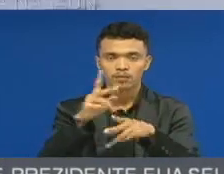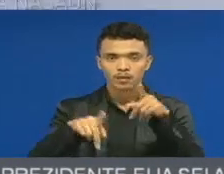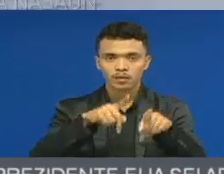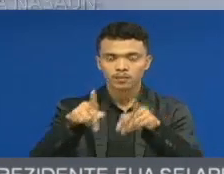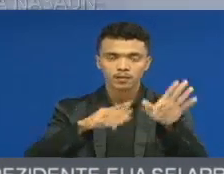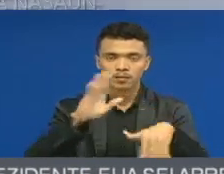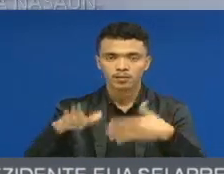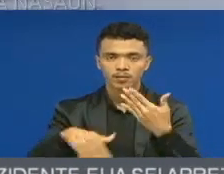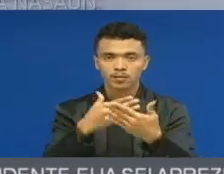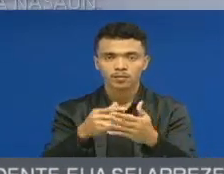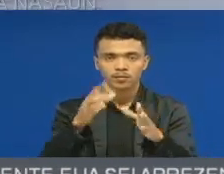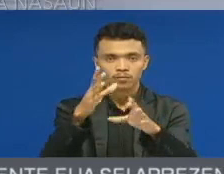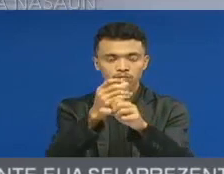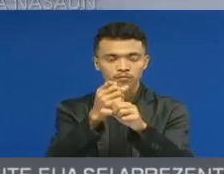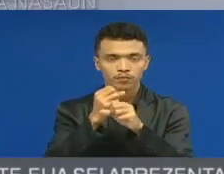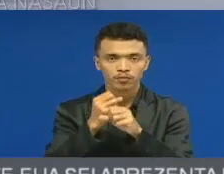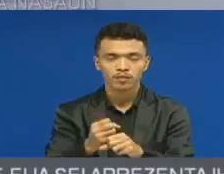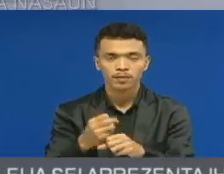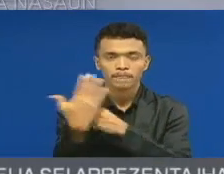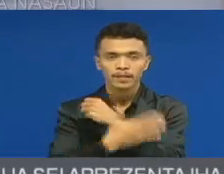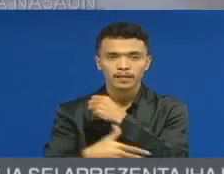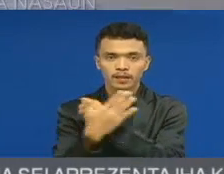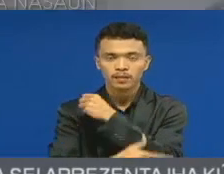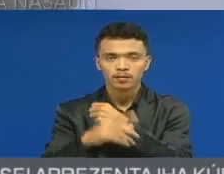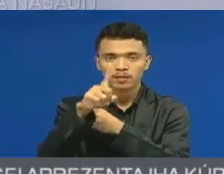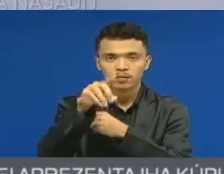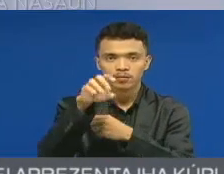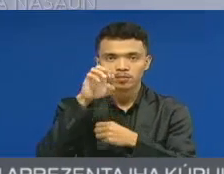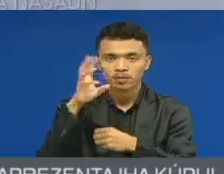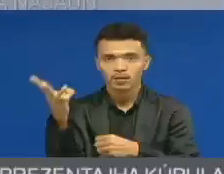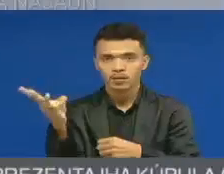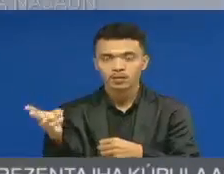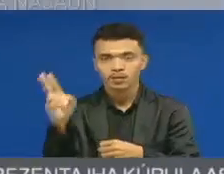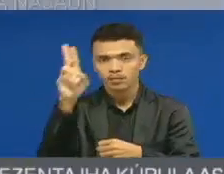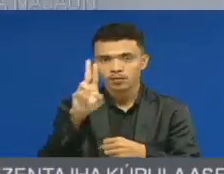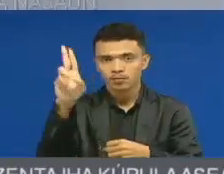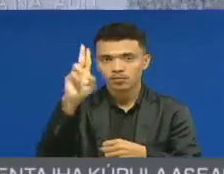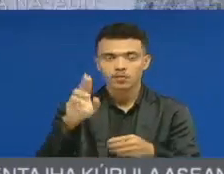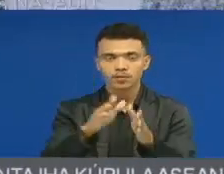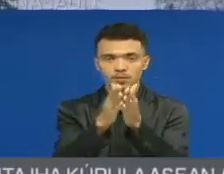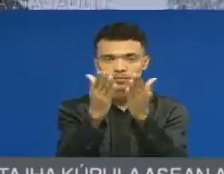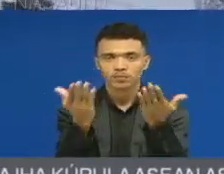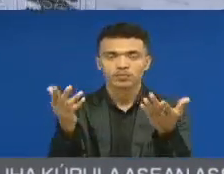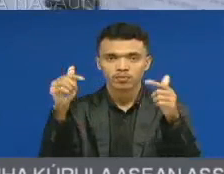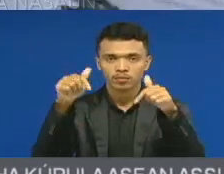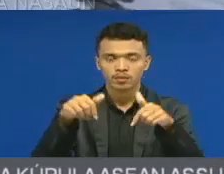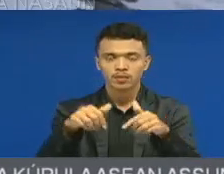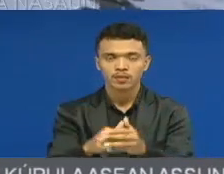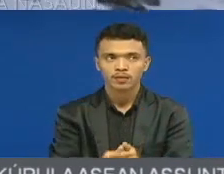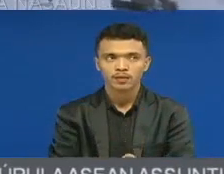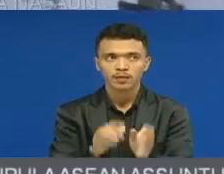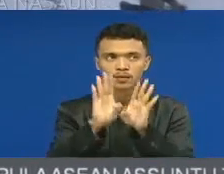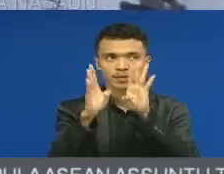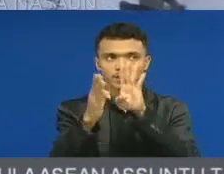ia a nação. A torcida né no racing, mas usa livro né e então ir nessa